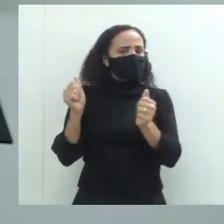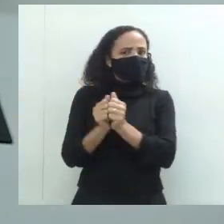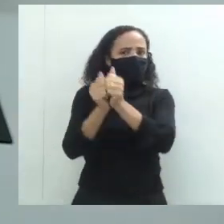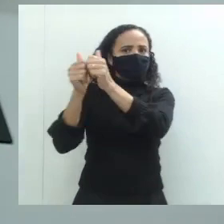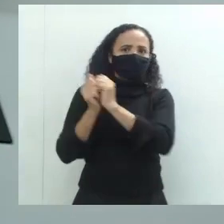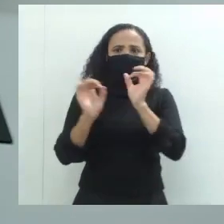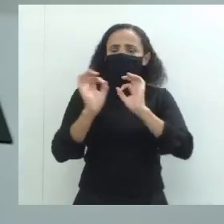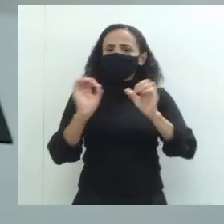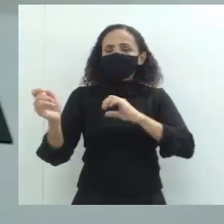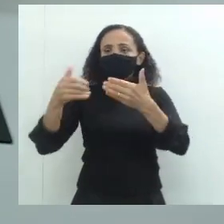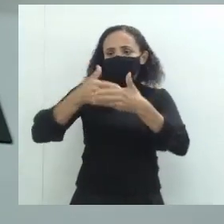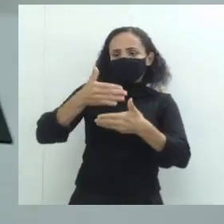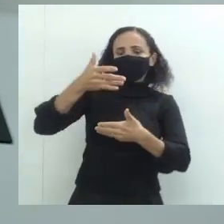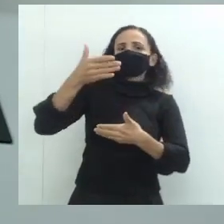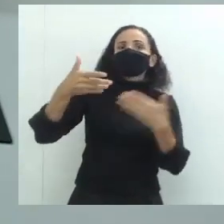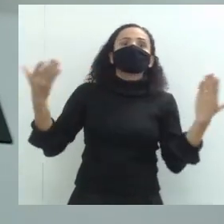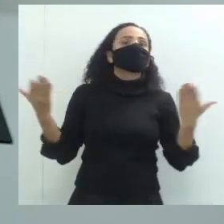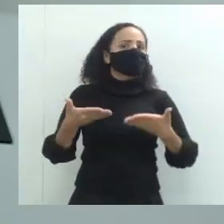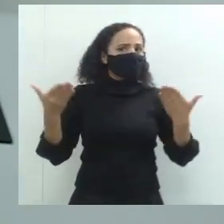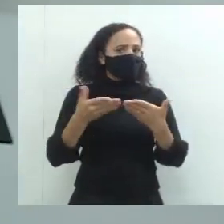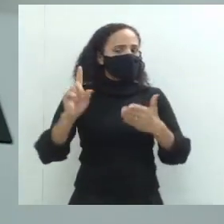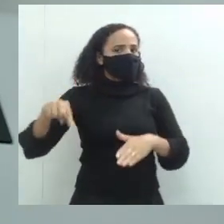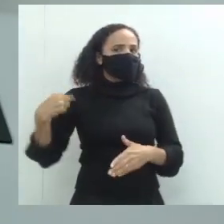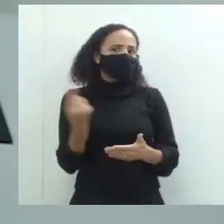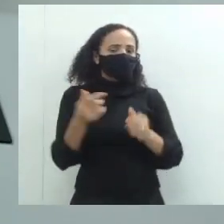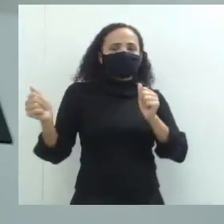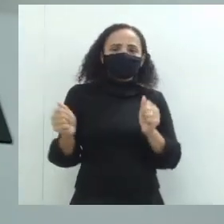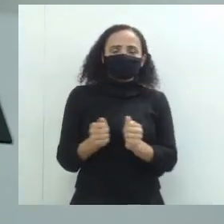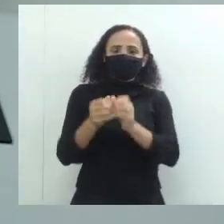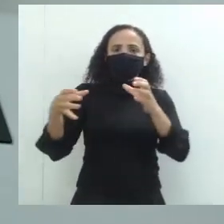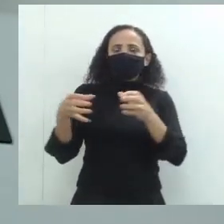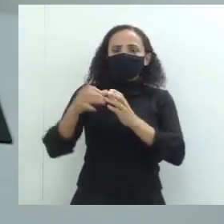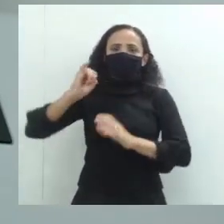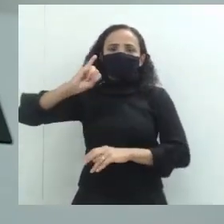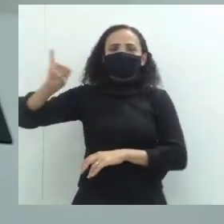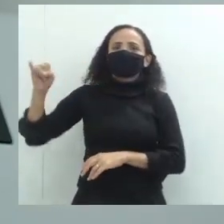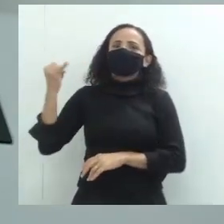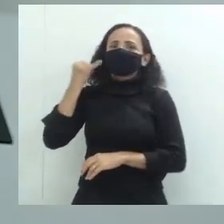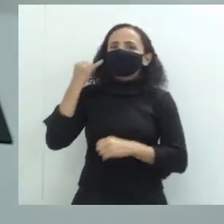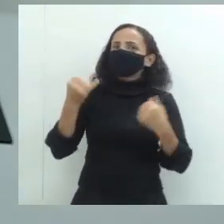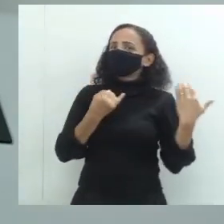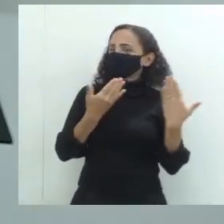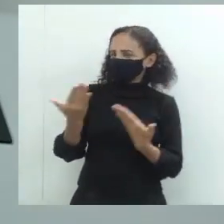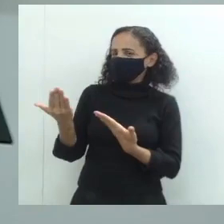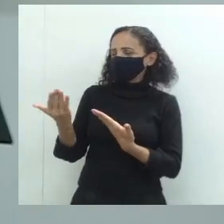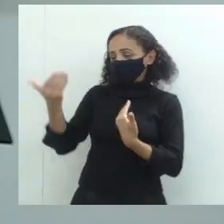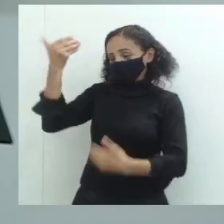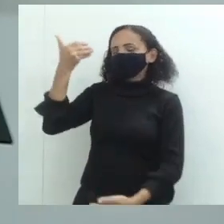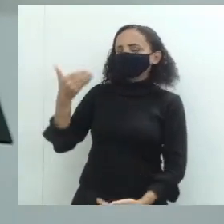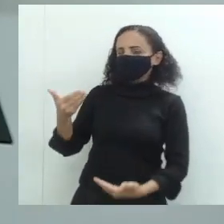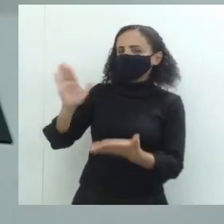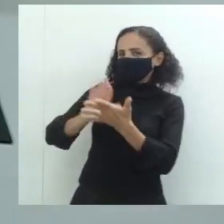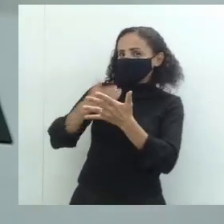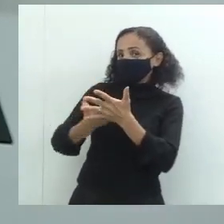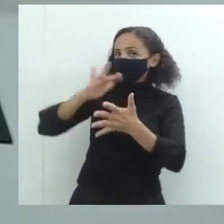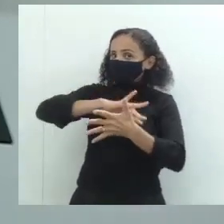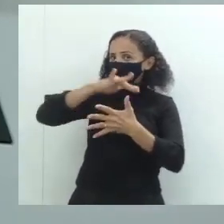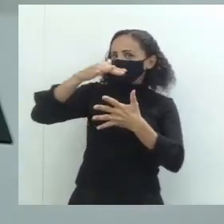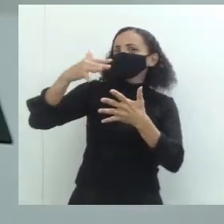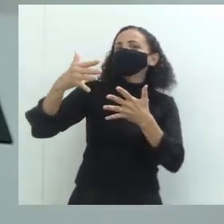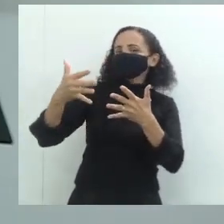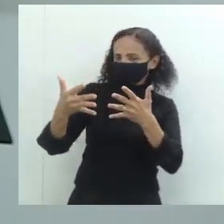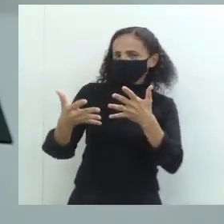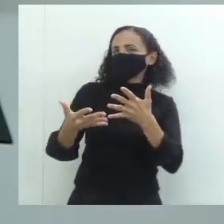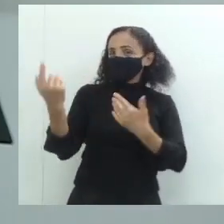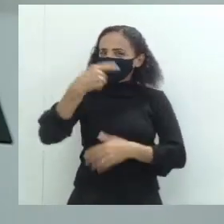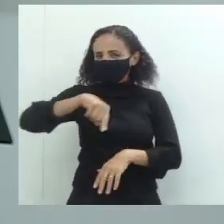fazer comentário. Hoje nós estamos com a equipe aqui, a Josélia tá aí ó, no final do vídeo fazendo a